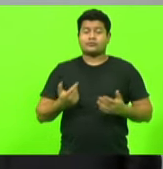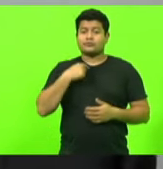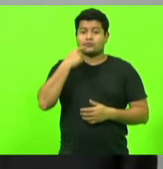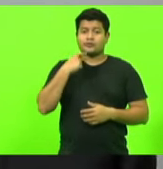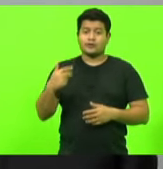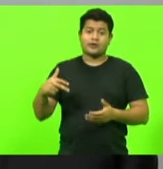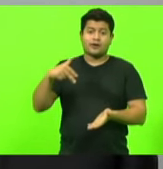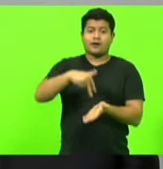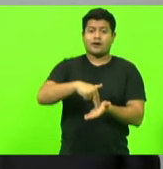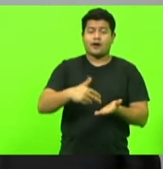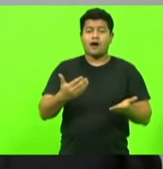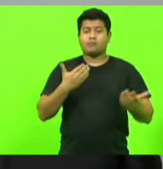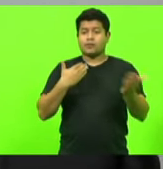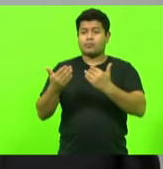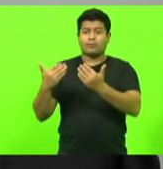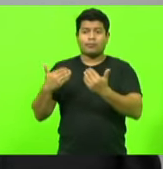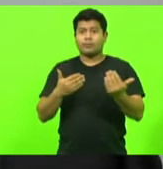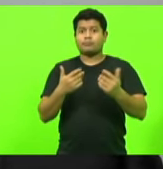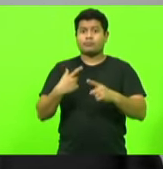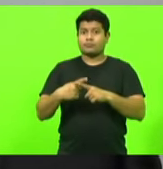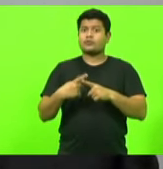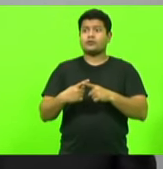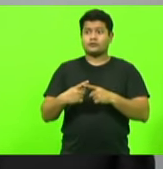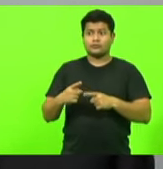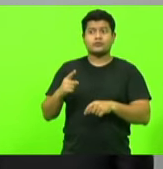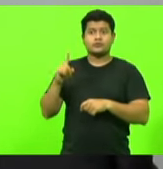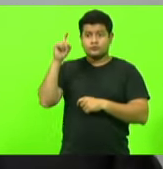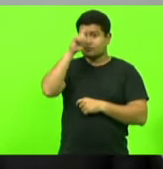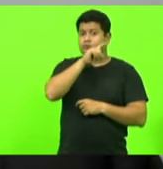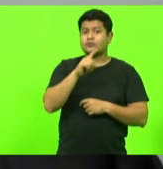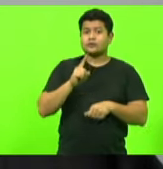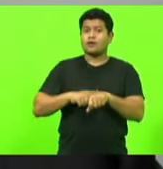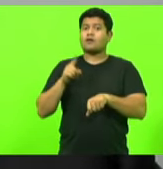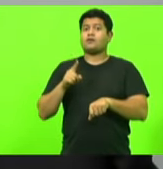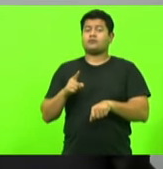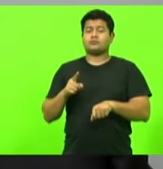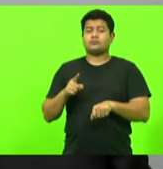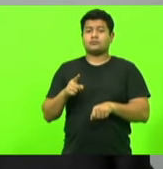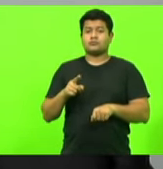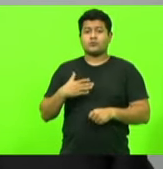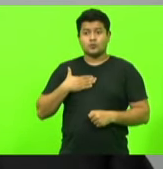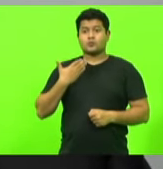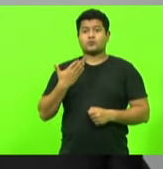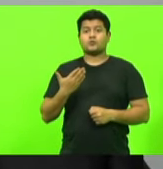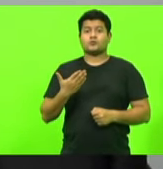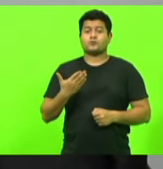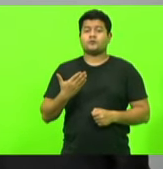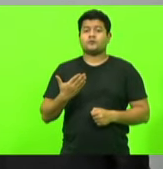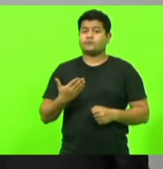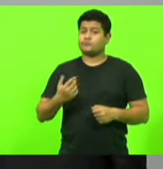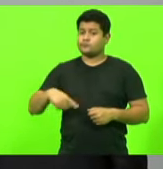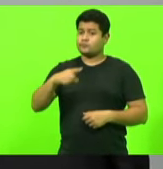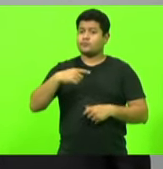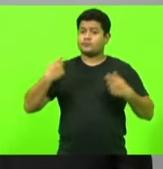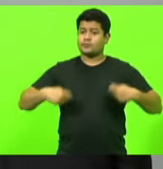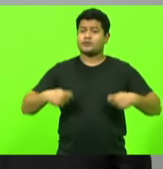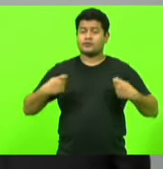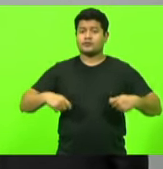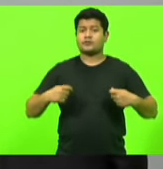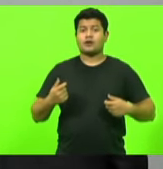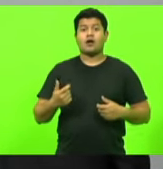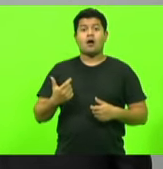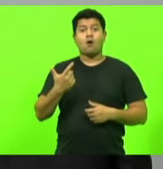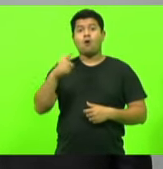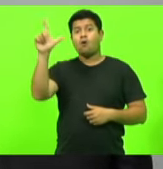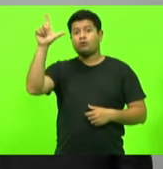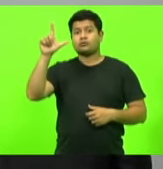foi bem complicado e tenso aquele momento ali. Enfim, então nós precisamos sim. Outra questão importante, que o